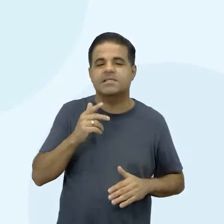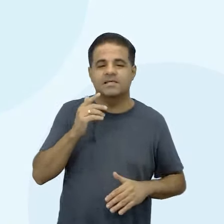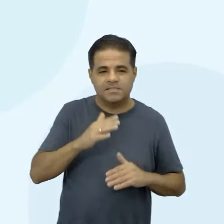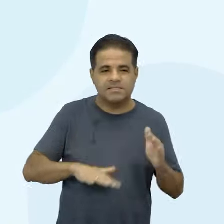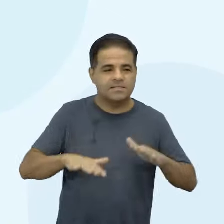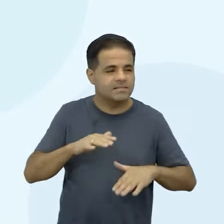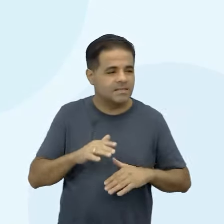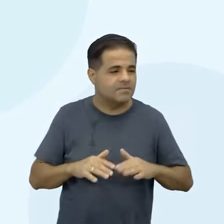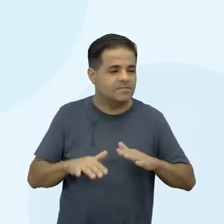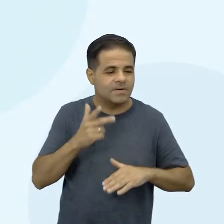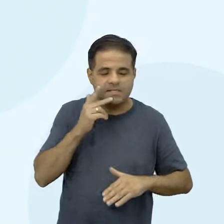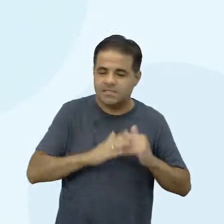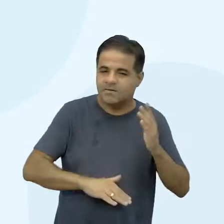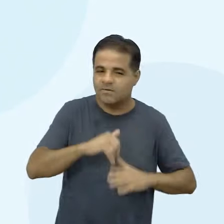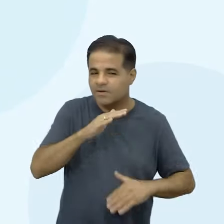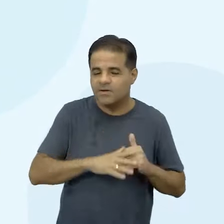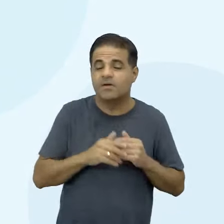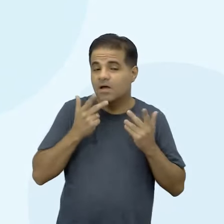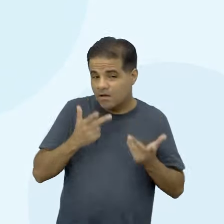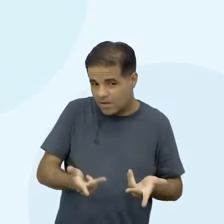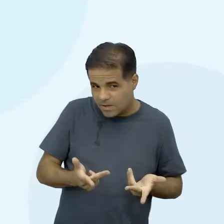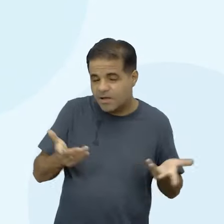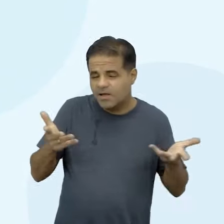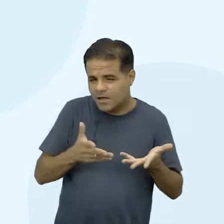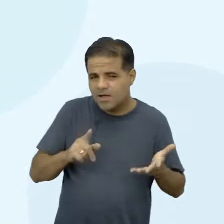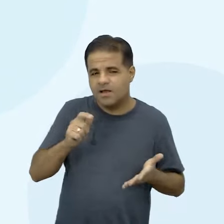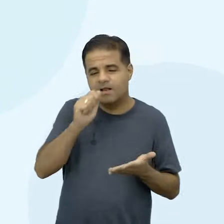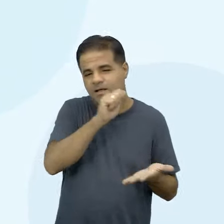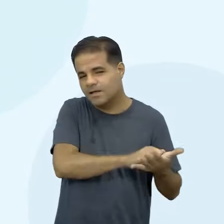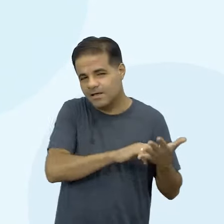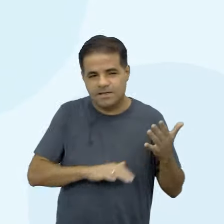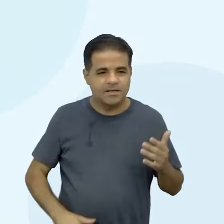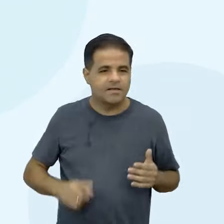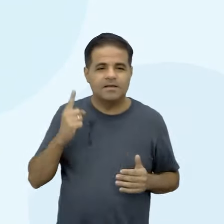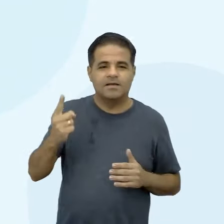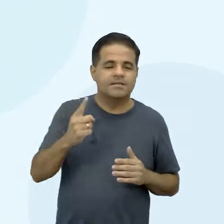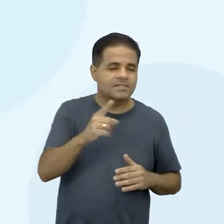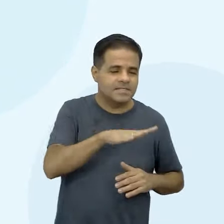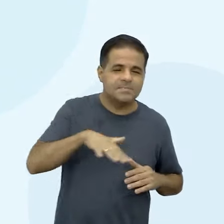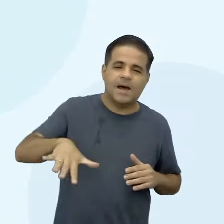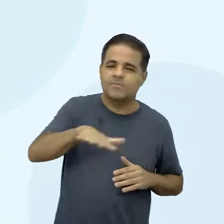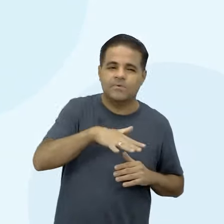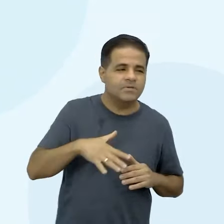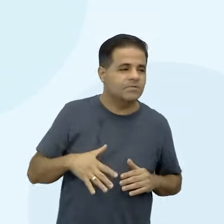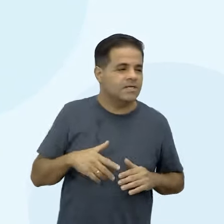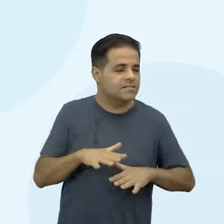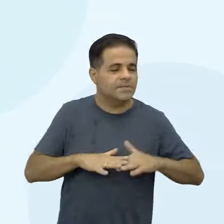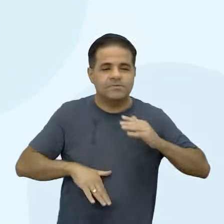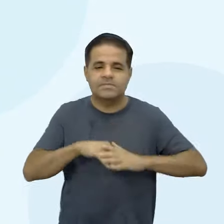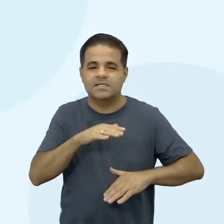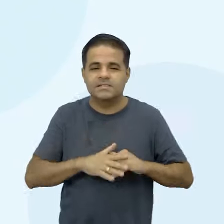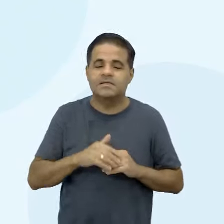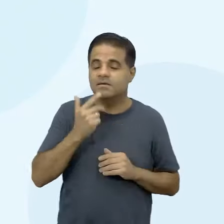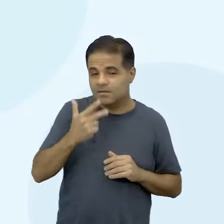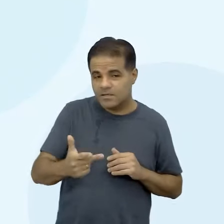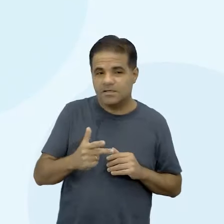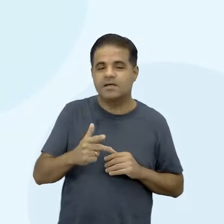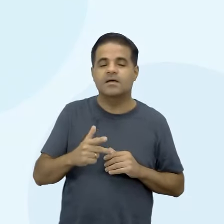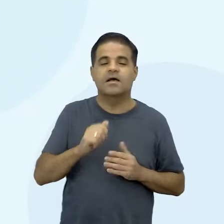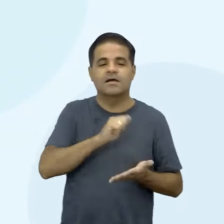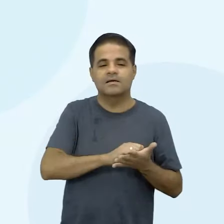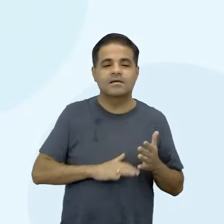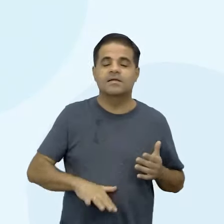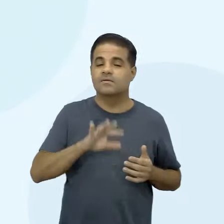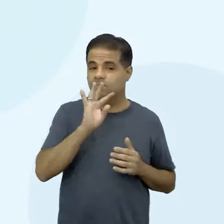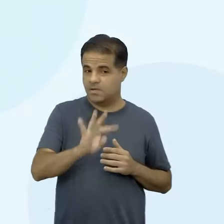por ajudar o professor a indicar que, ó, nessa atividade 1, a gente consegue integrar, por exemplo, sei lá, com a atividade 4